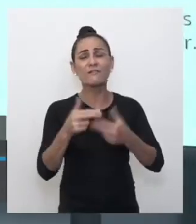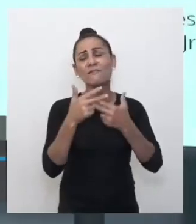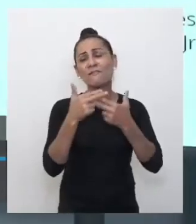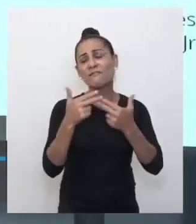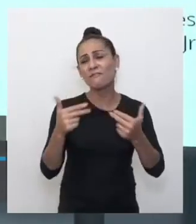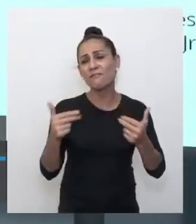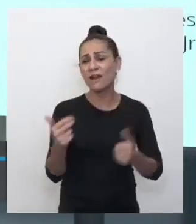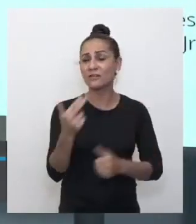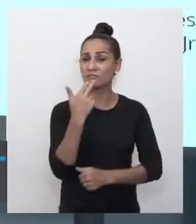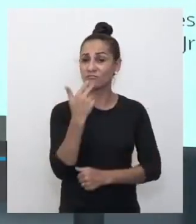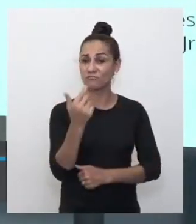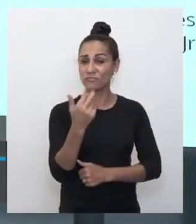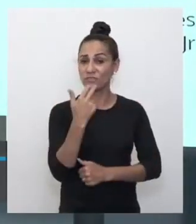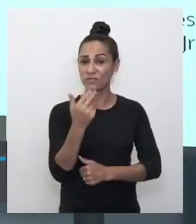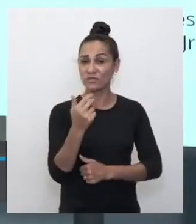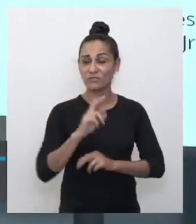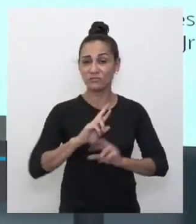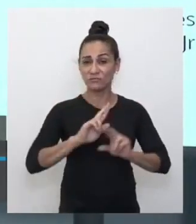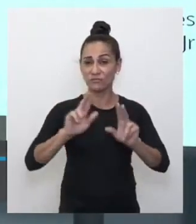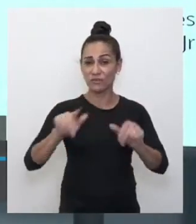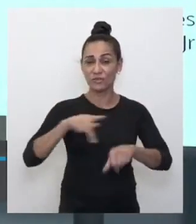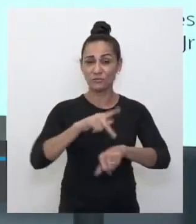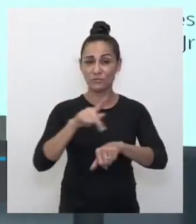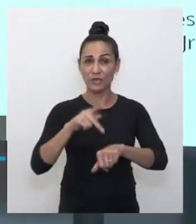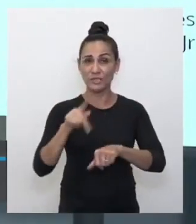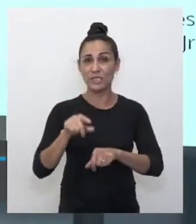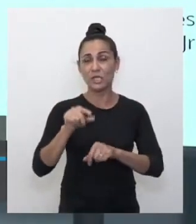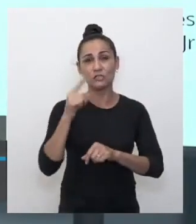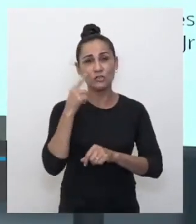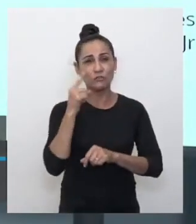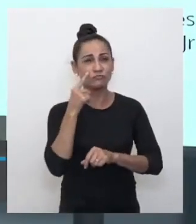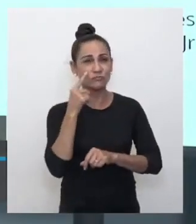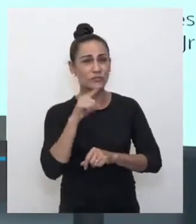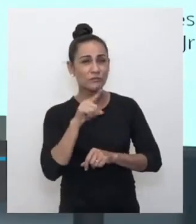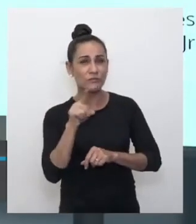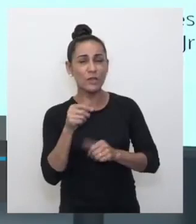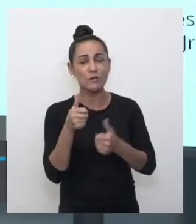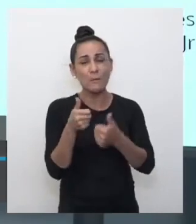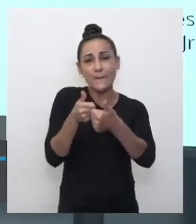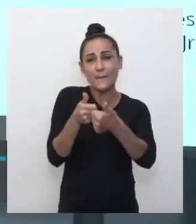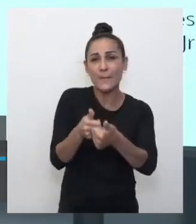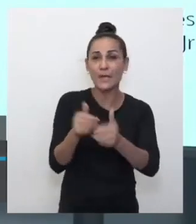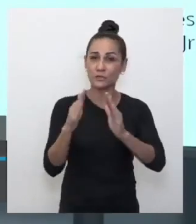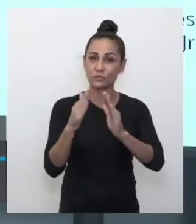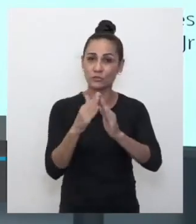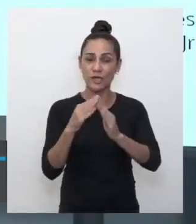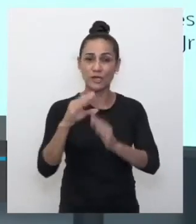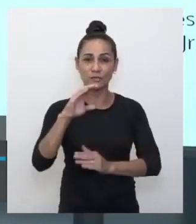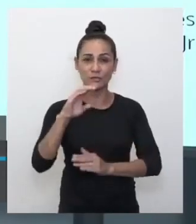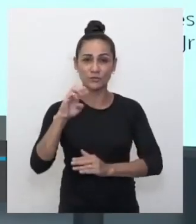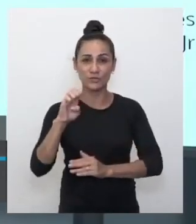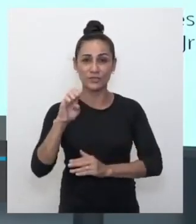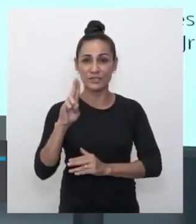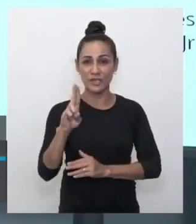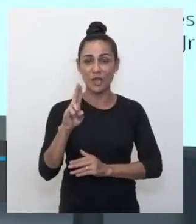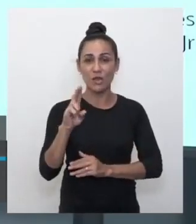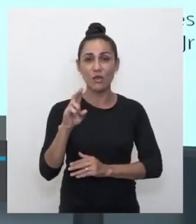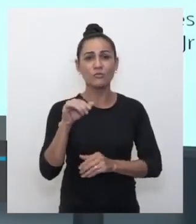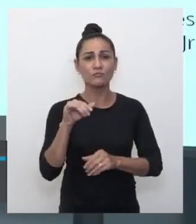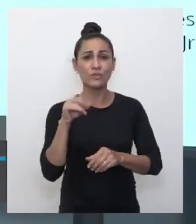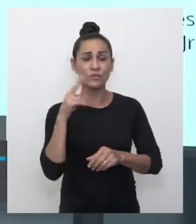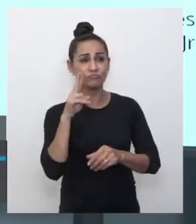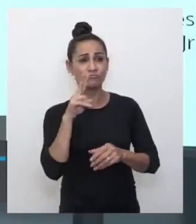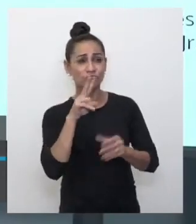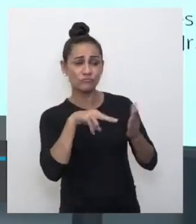só você checar e verificar qual que é o CEL mais próximo aí de você e verificar o que eles têm lá de idiomas